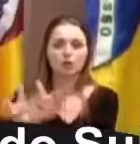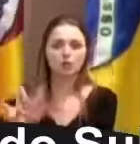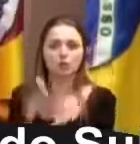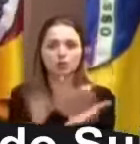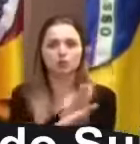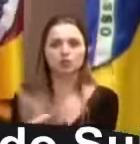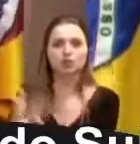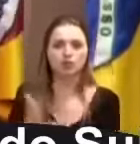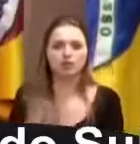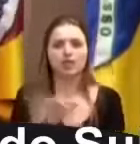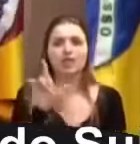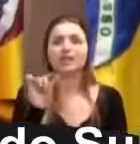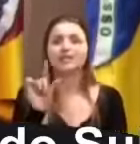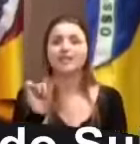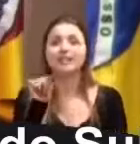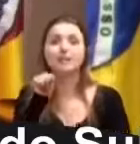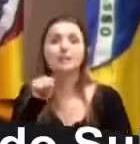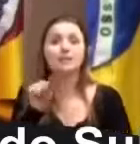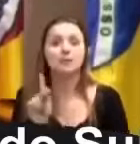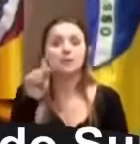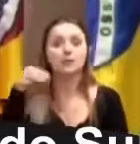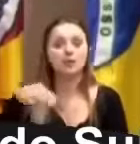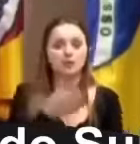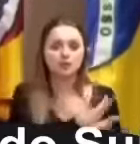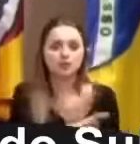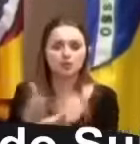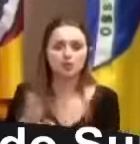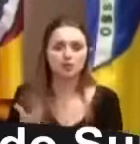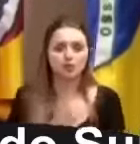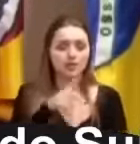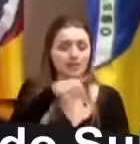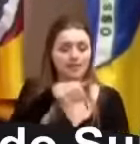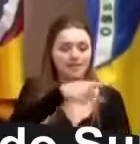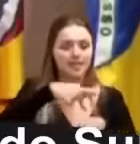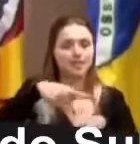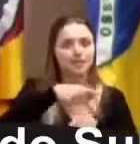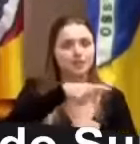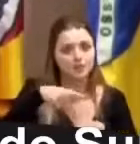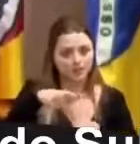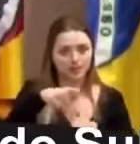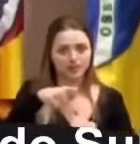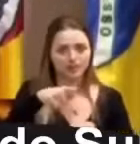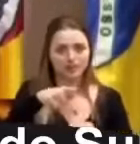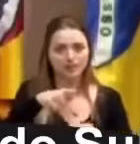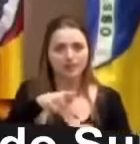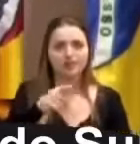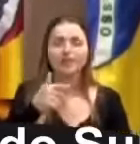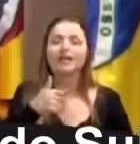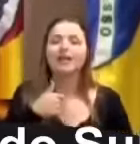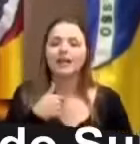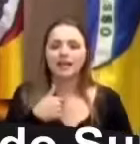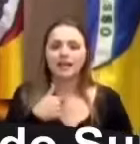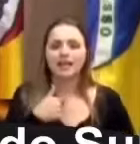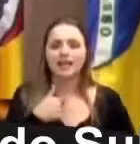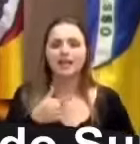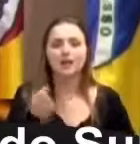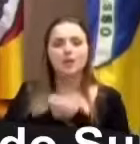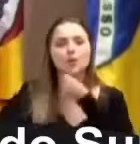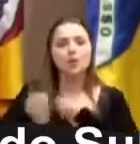fronteira, são 10 mil quilômetros de fronteira, 7 países. E eu estive no